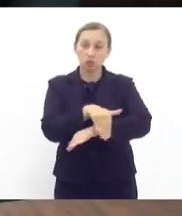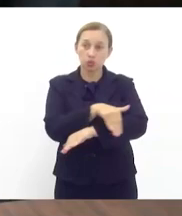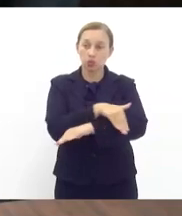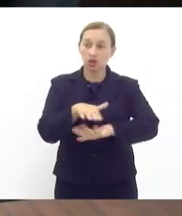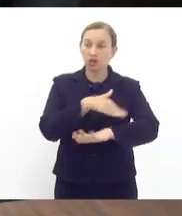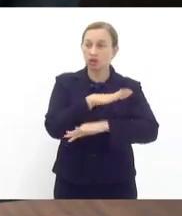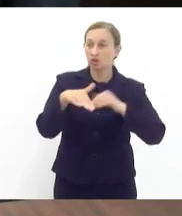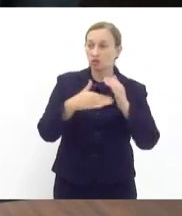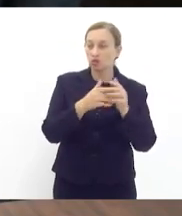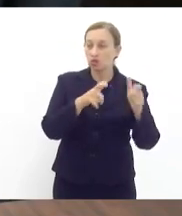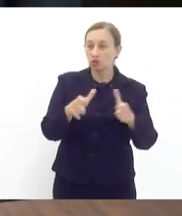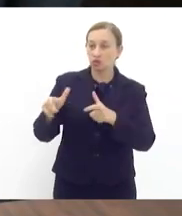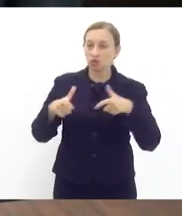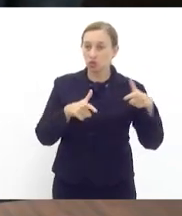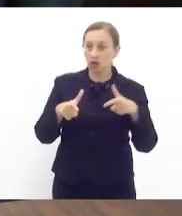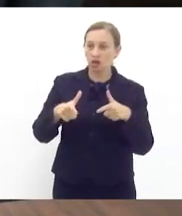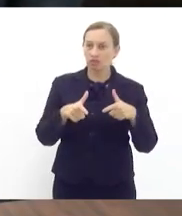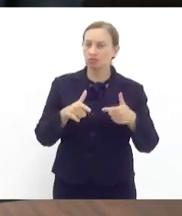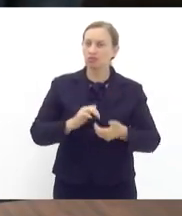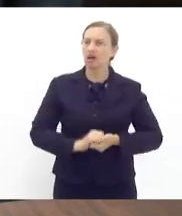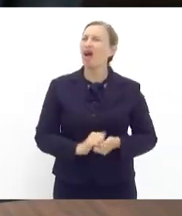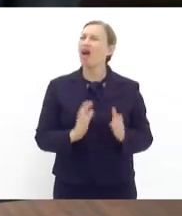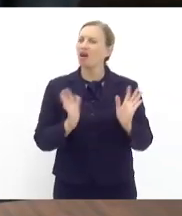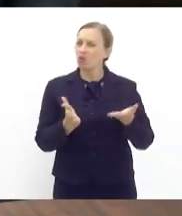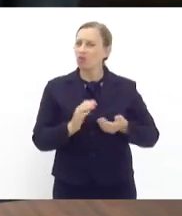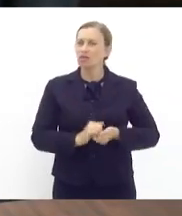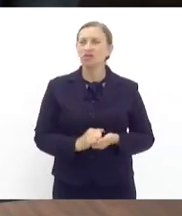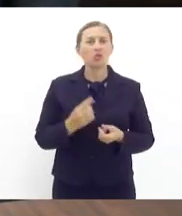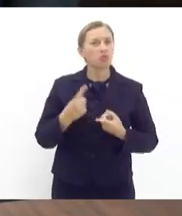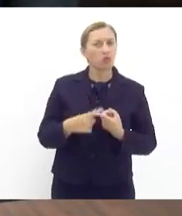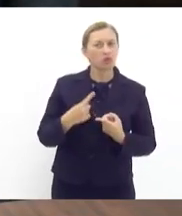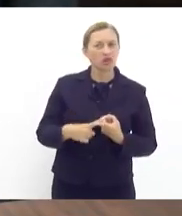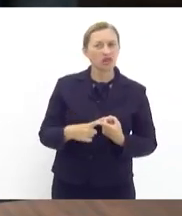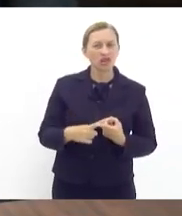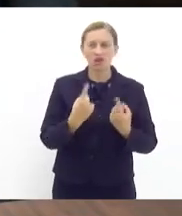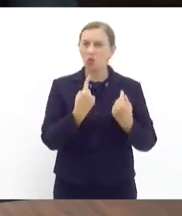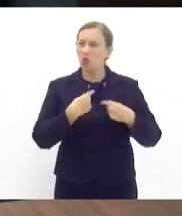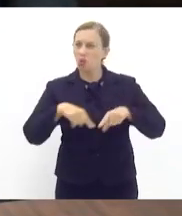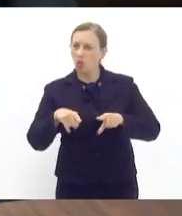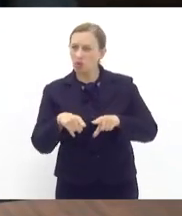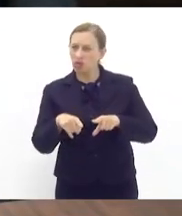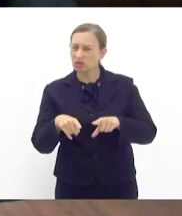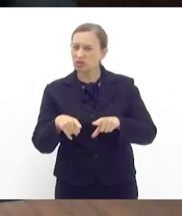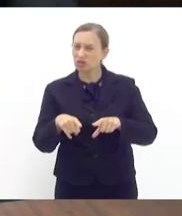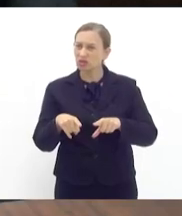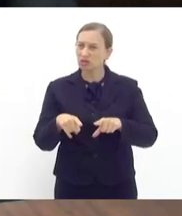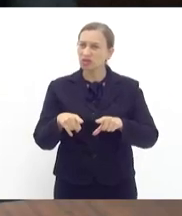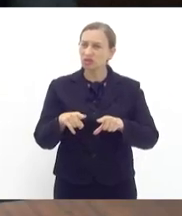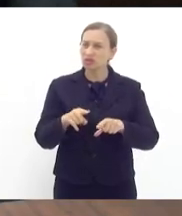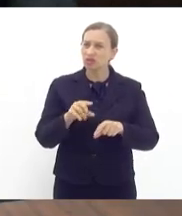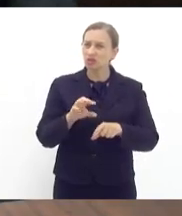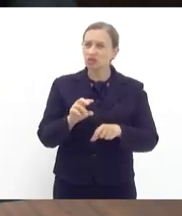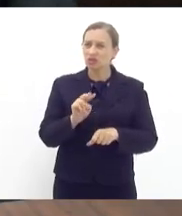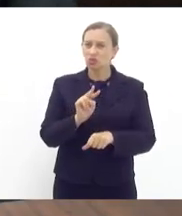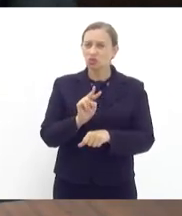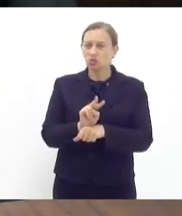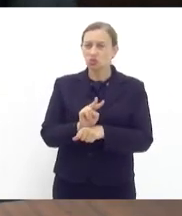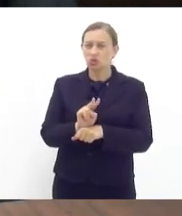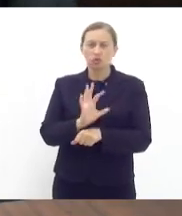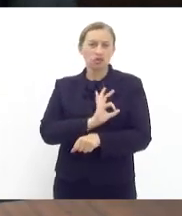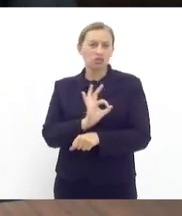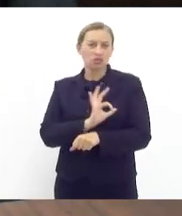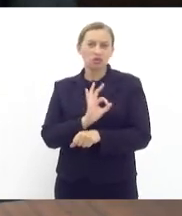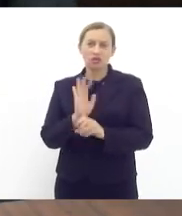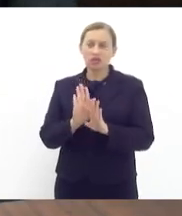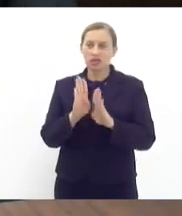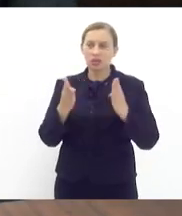todos os lugares agora por que que nós seremos contra nós colocarmos uma segurança na porta das escolas gente